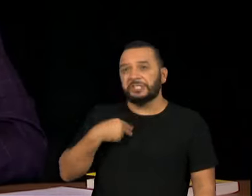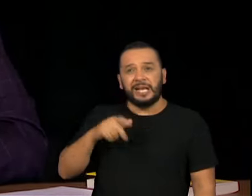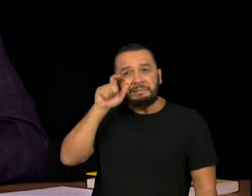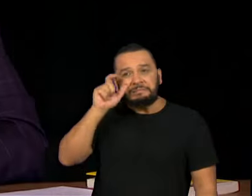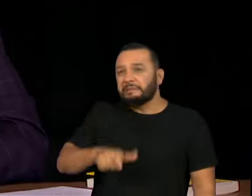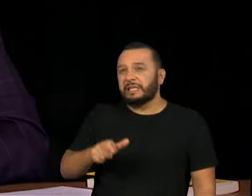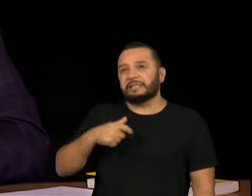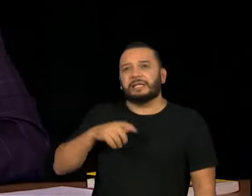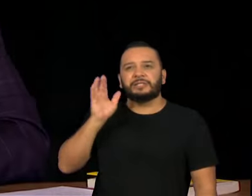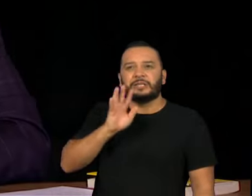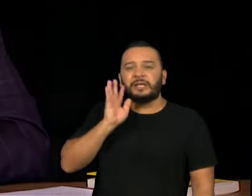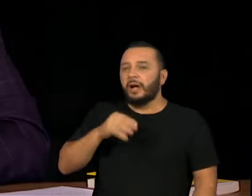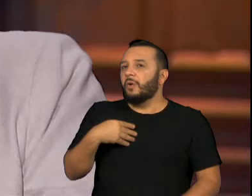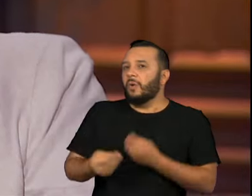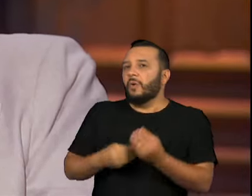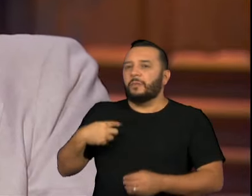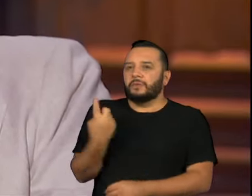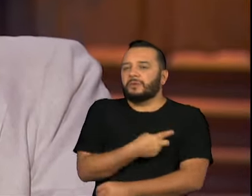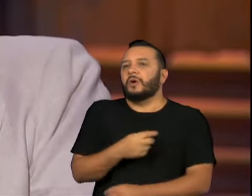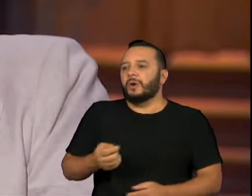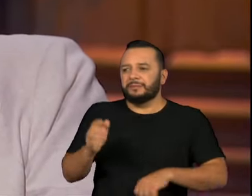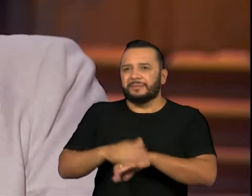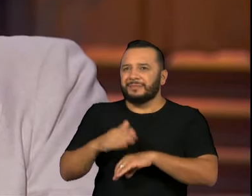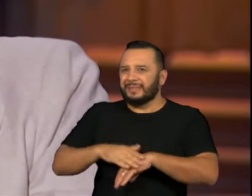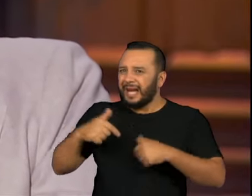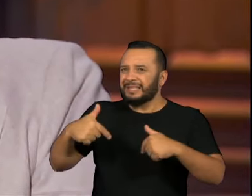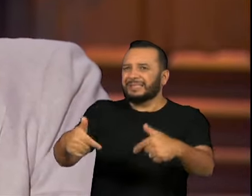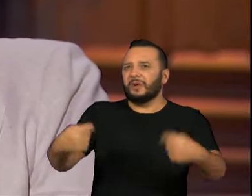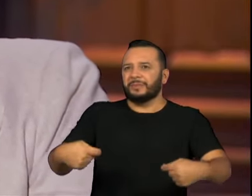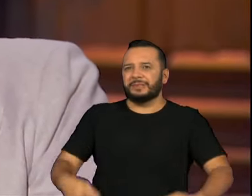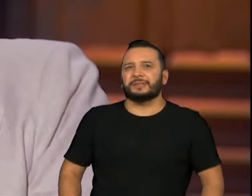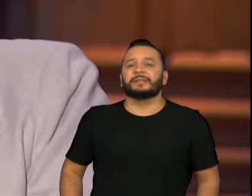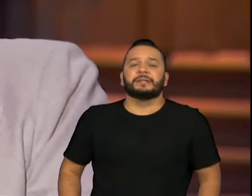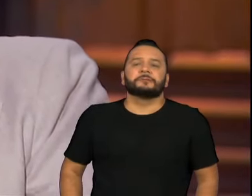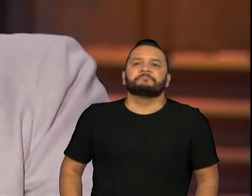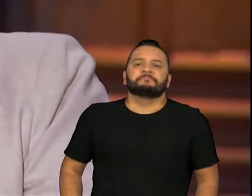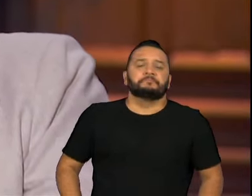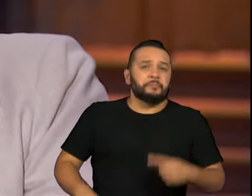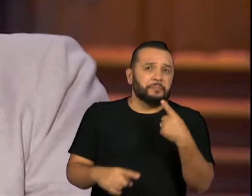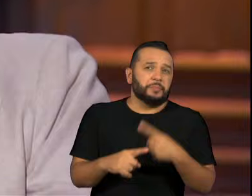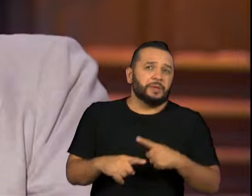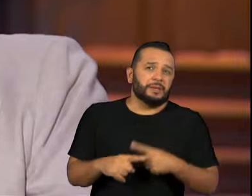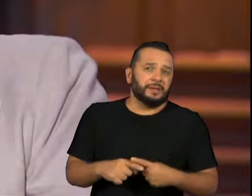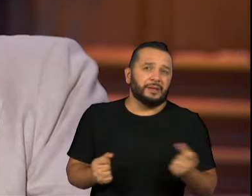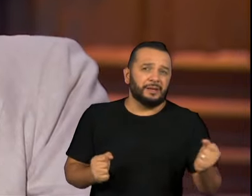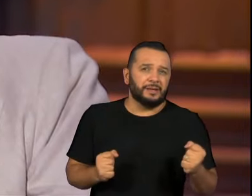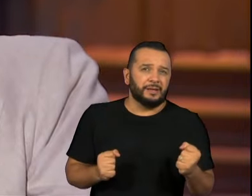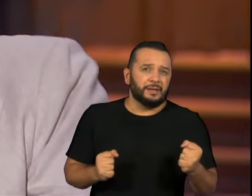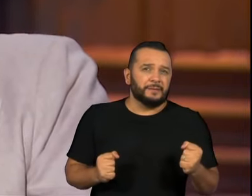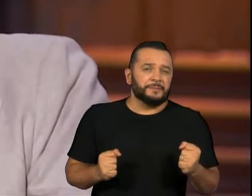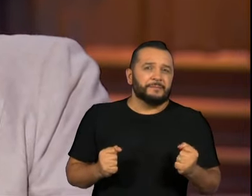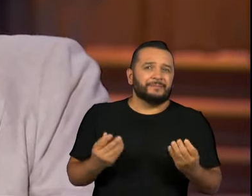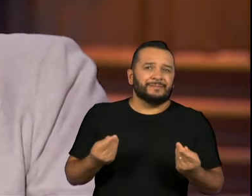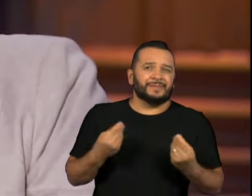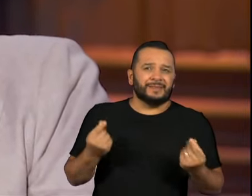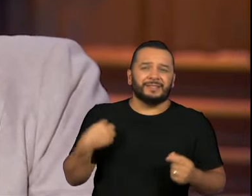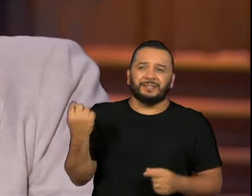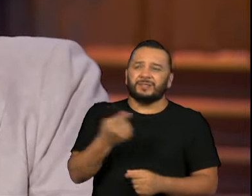super importante de como que a gente precisa fazer isso que às vezes a gente fica no Brasil numa E aí eu acho às vezes muito